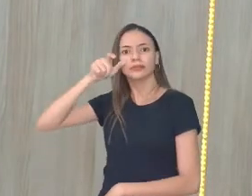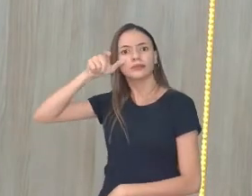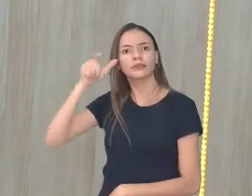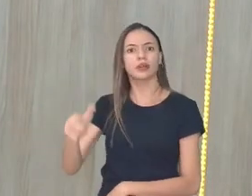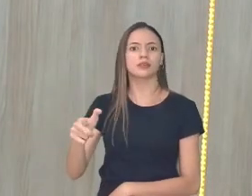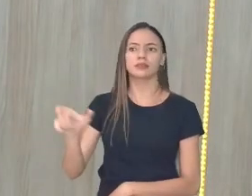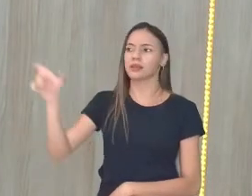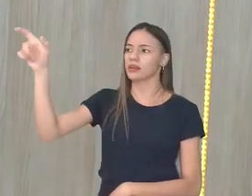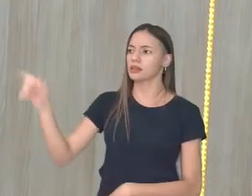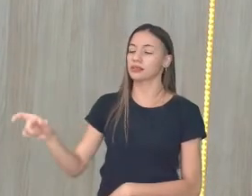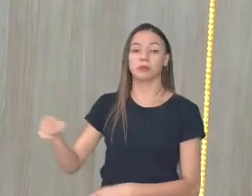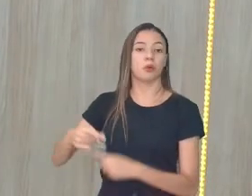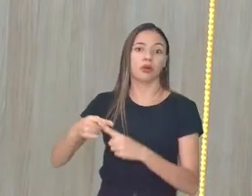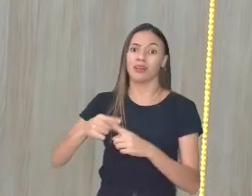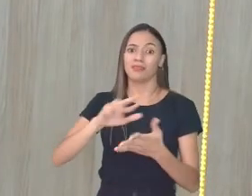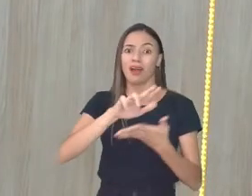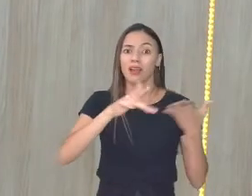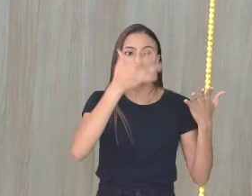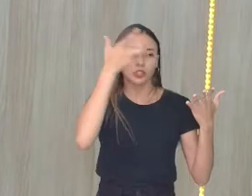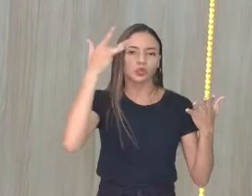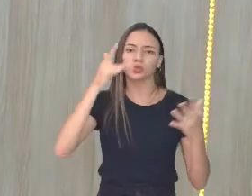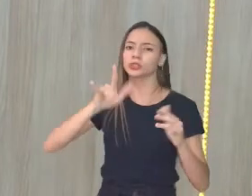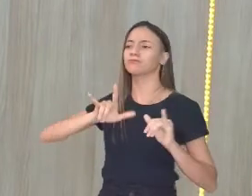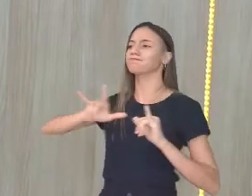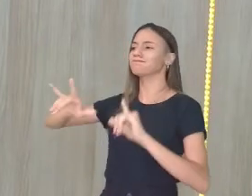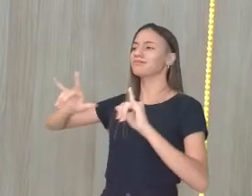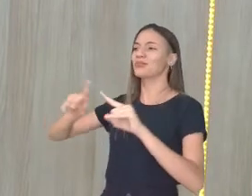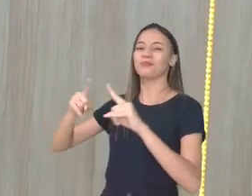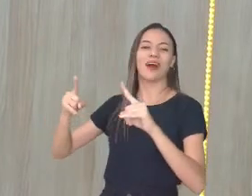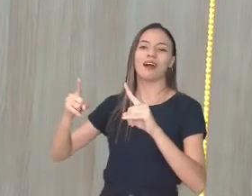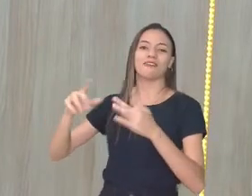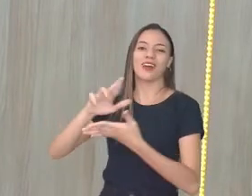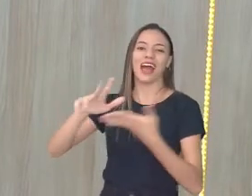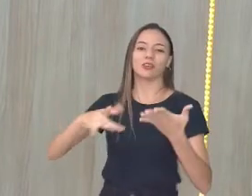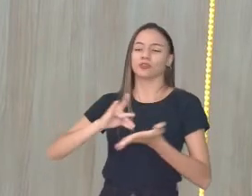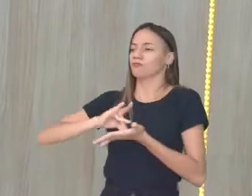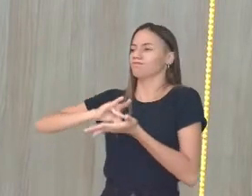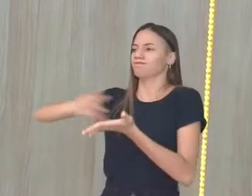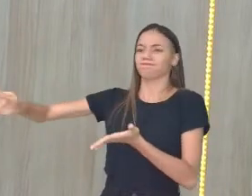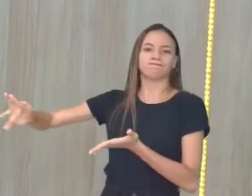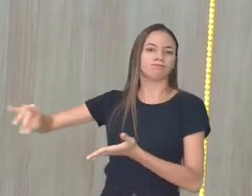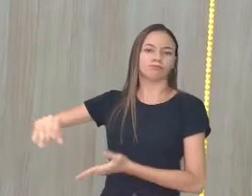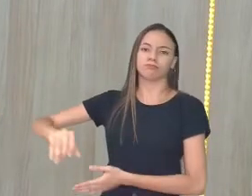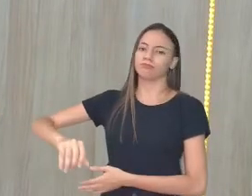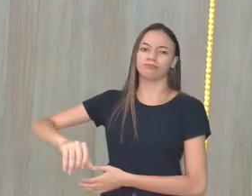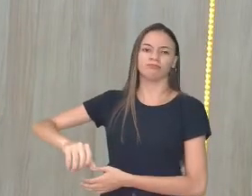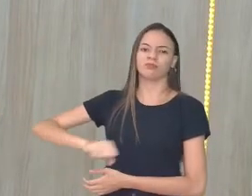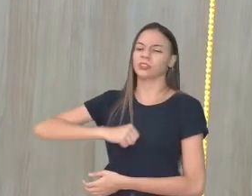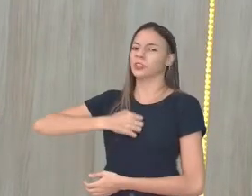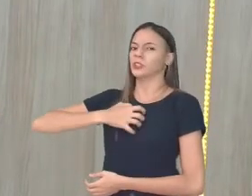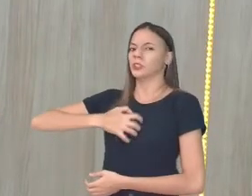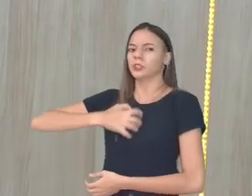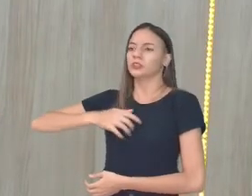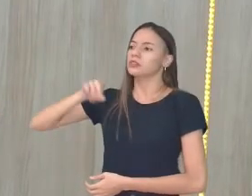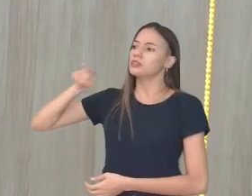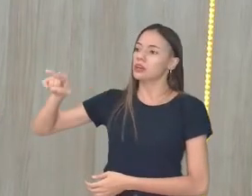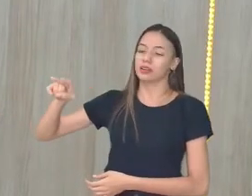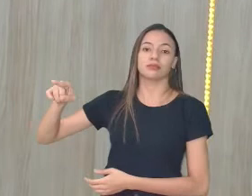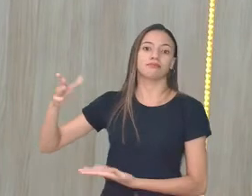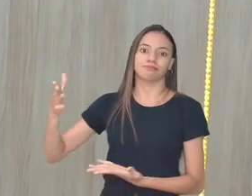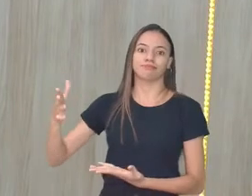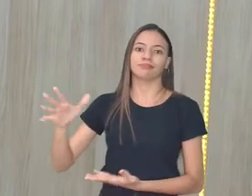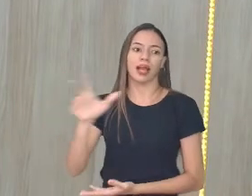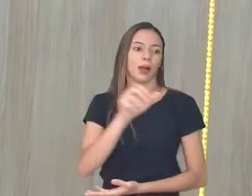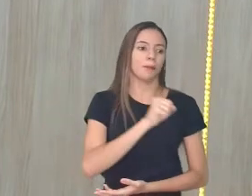que muitos vão amá-lo, mas muitos também vão odiá-lo, né? A relação de amor e ódio aí com Vargas foi uma relação interessante.